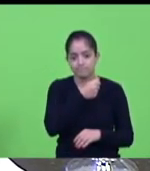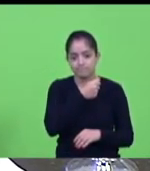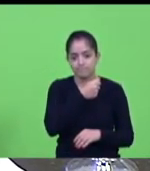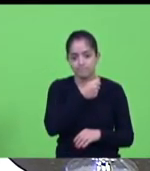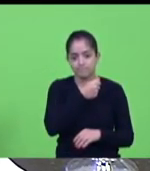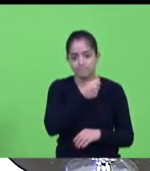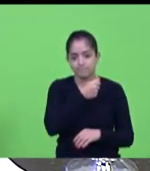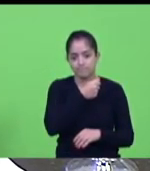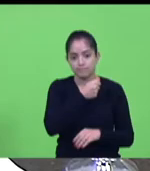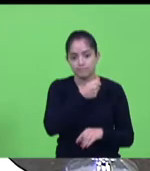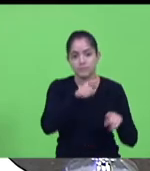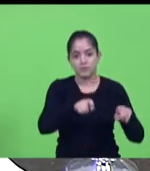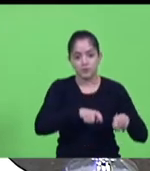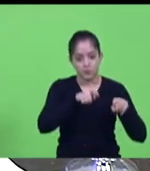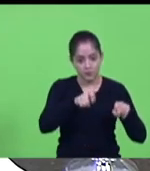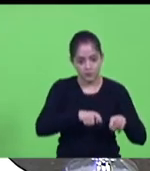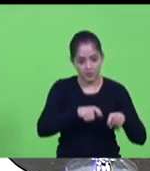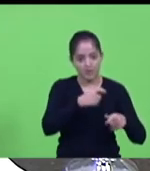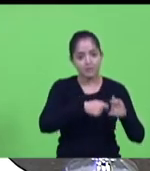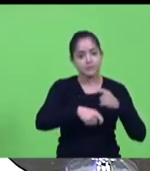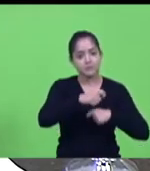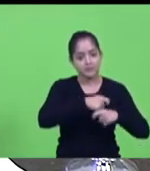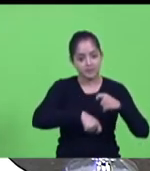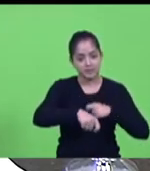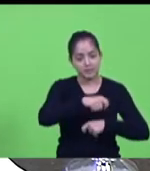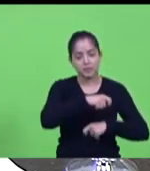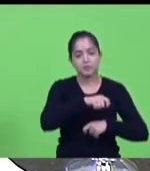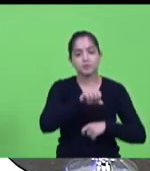o agronegócio de Santa Catarina,